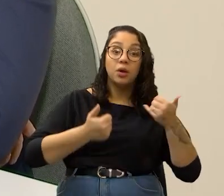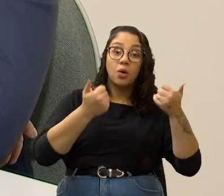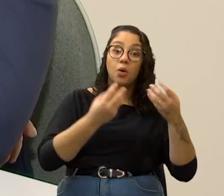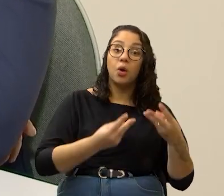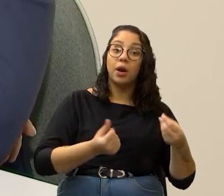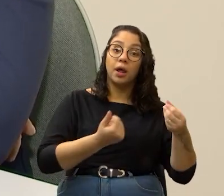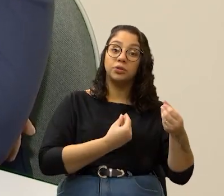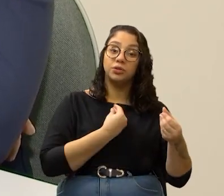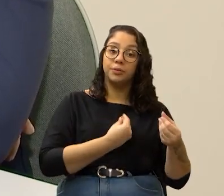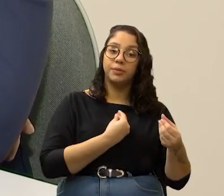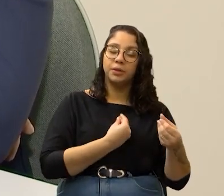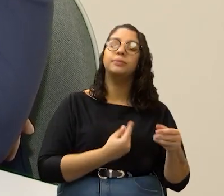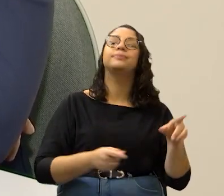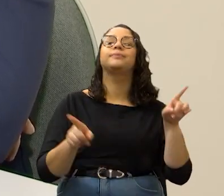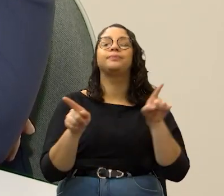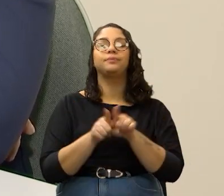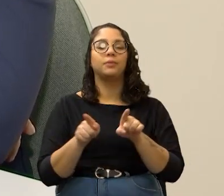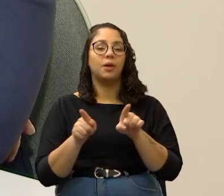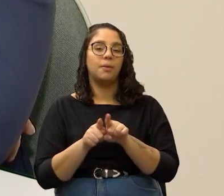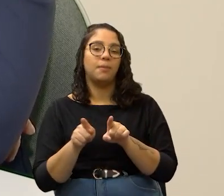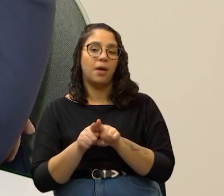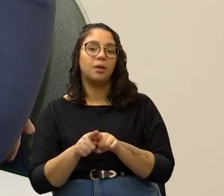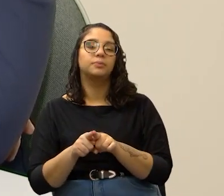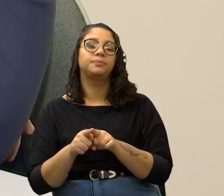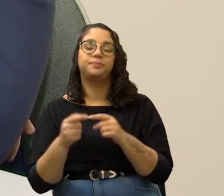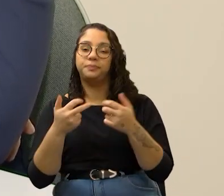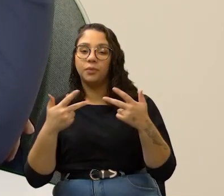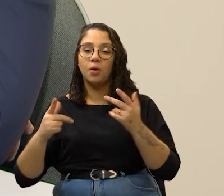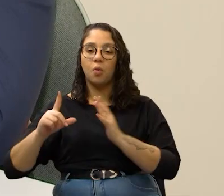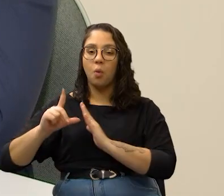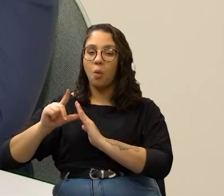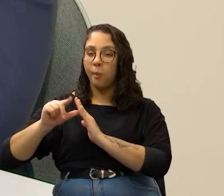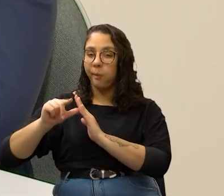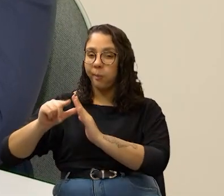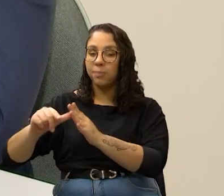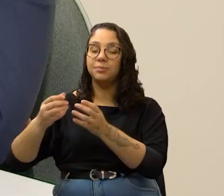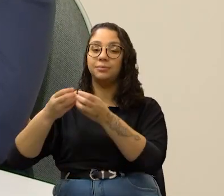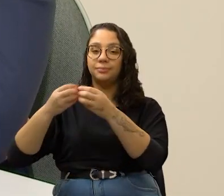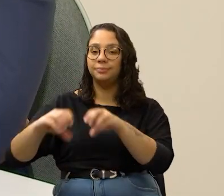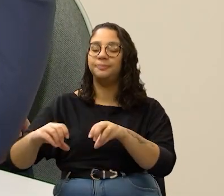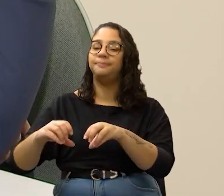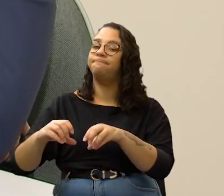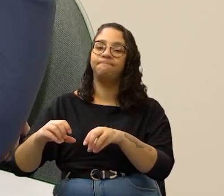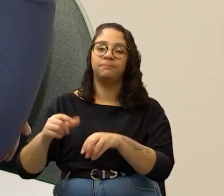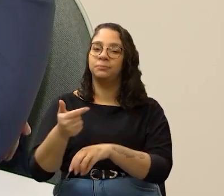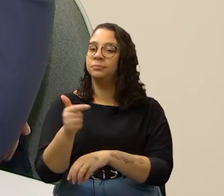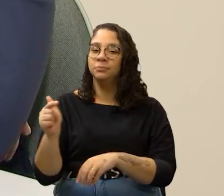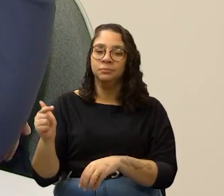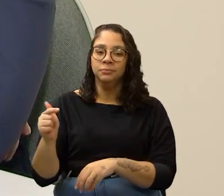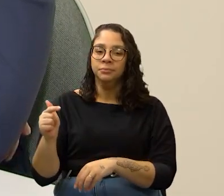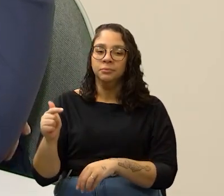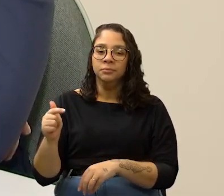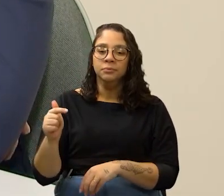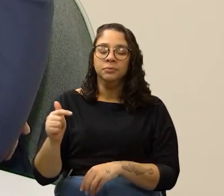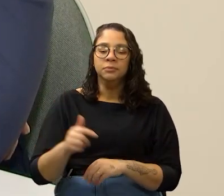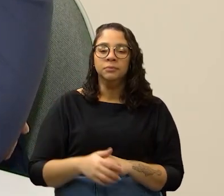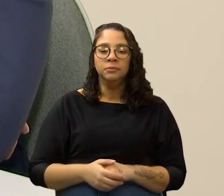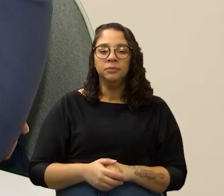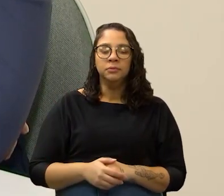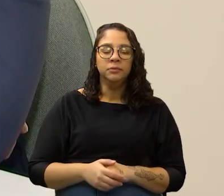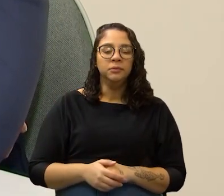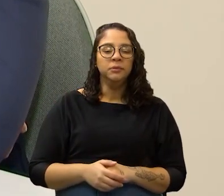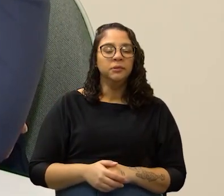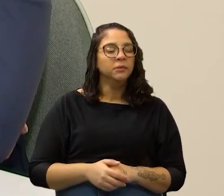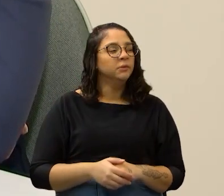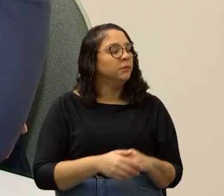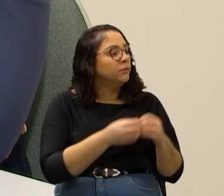na qualidade de vida desses animais, a gente não tem esse prejuízo em outros tecidos, né, em outros órgãos.